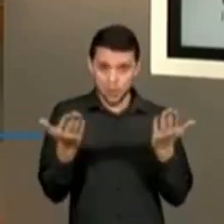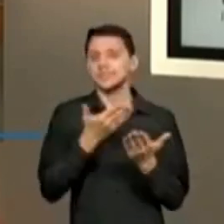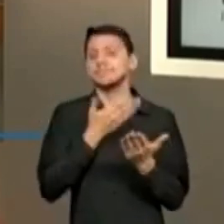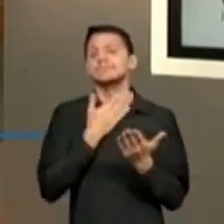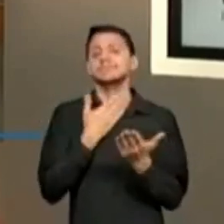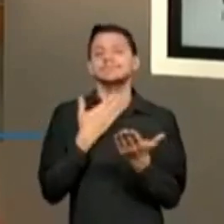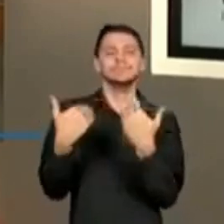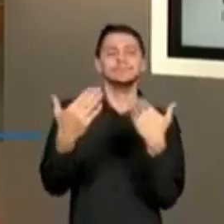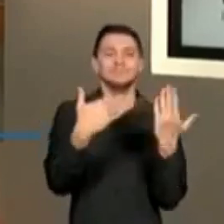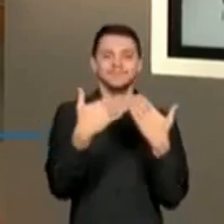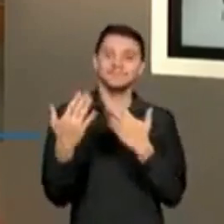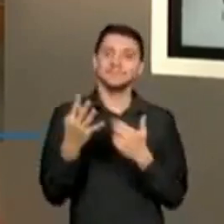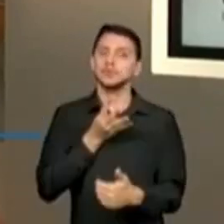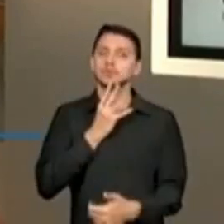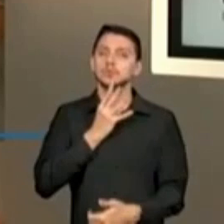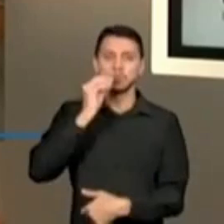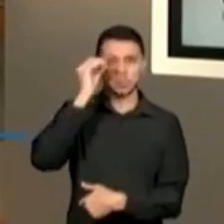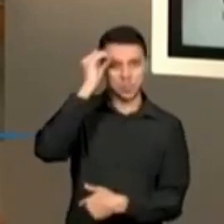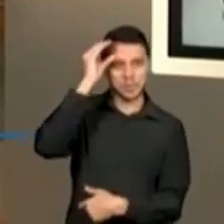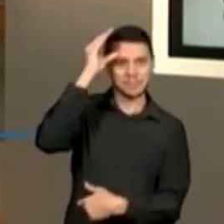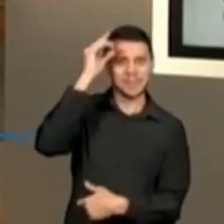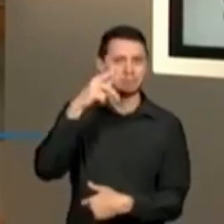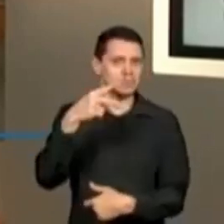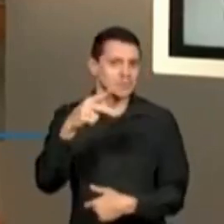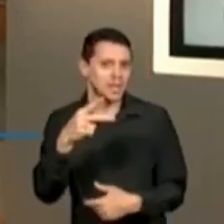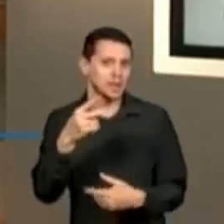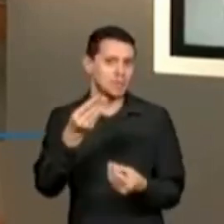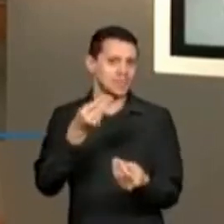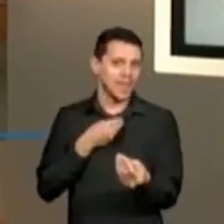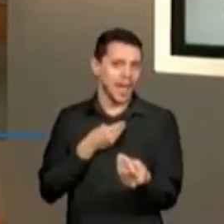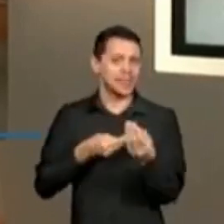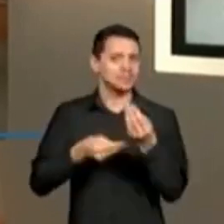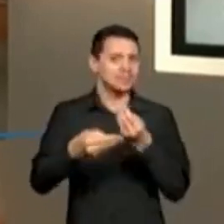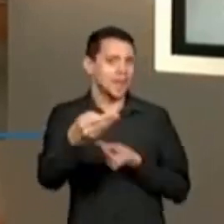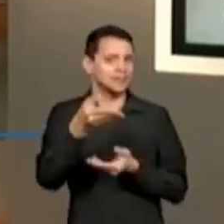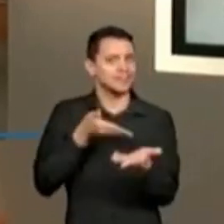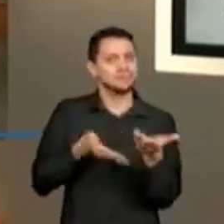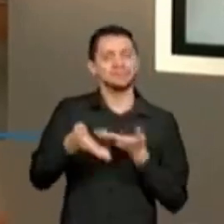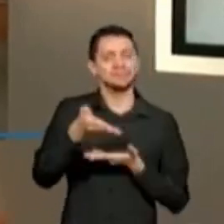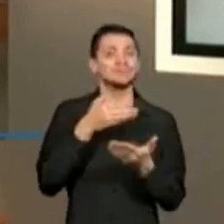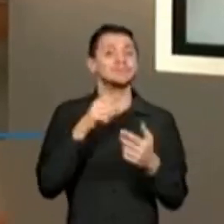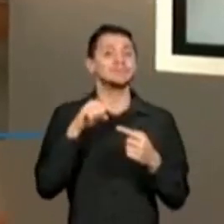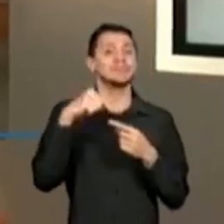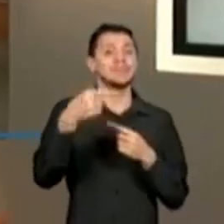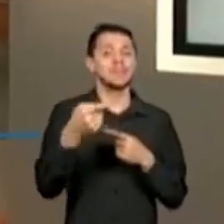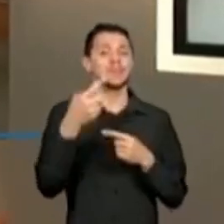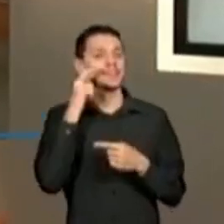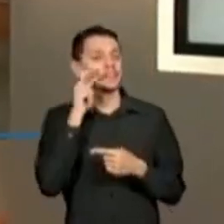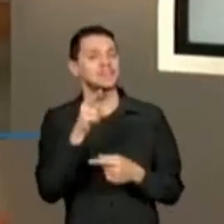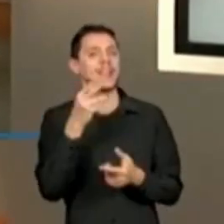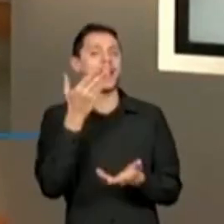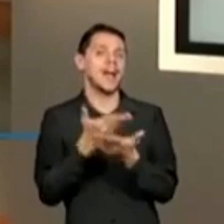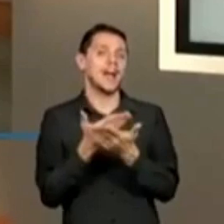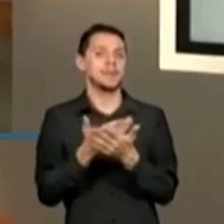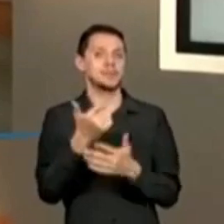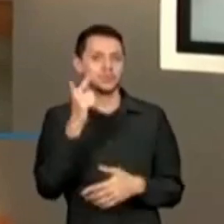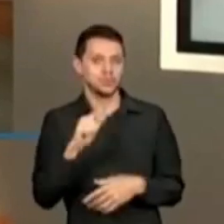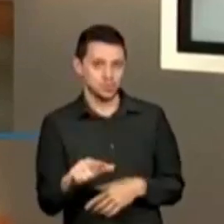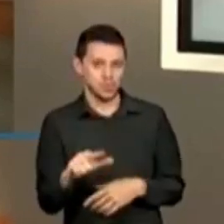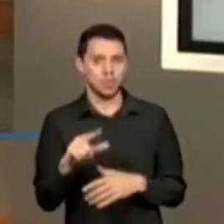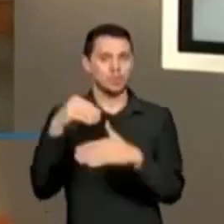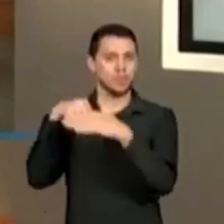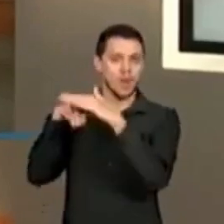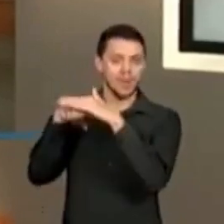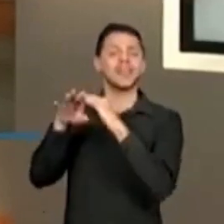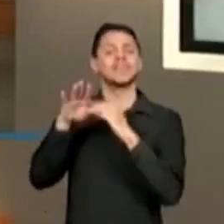uma troca de conhecimentos aqui. E depois você reassiste a aula lá no repositório ou até no YouTube e aí sim realiza os exercícios